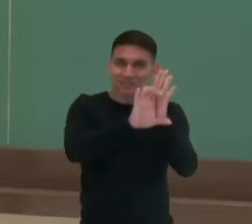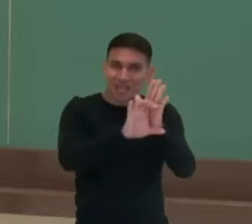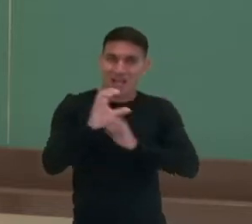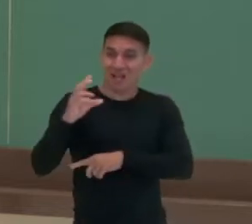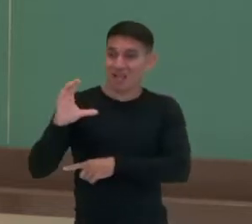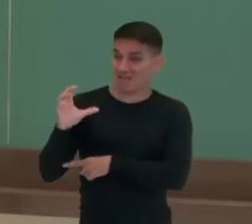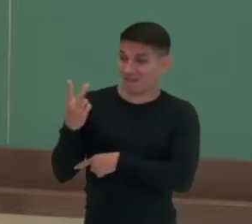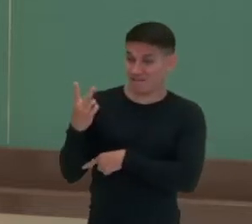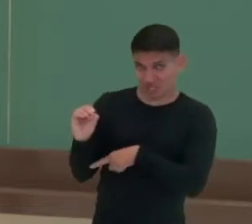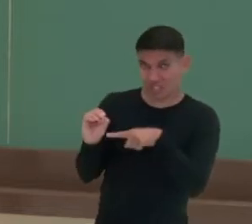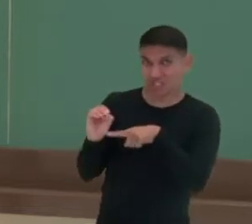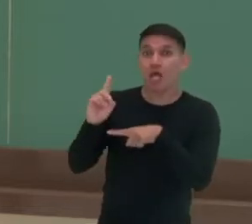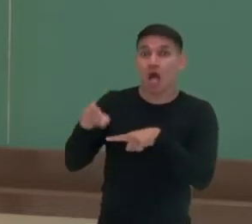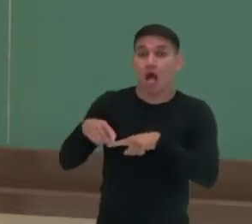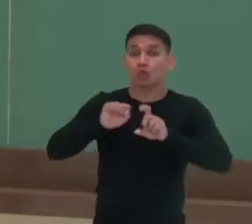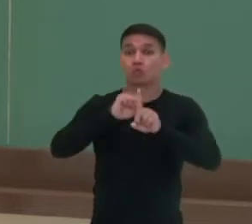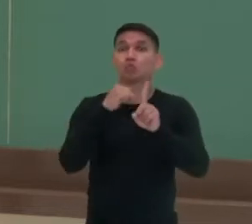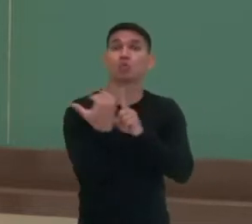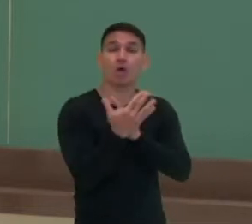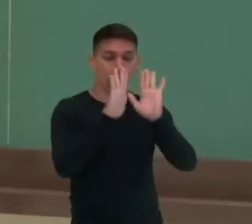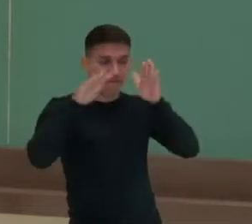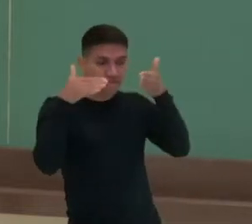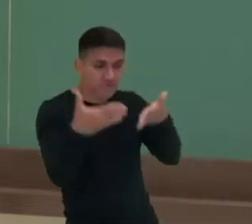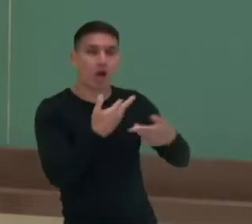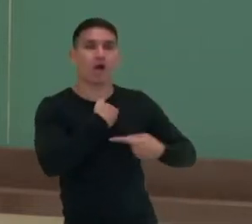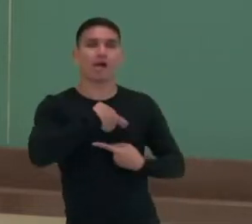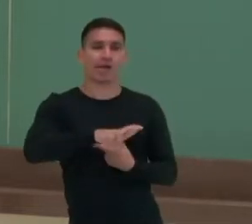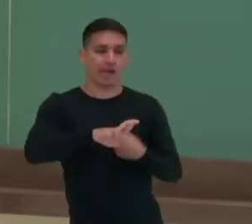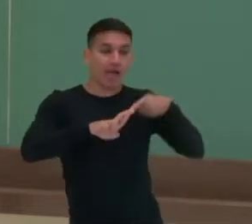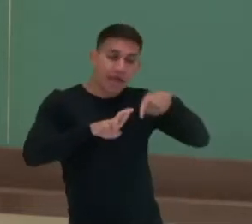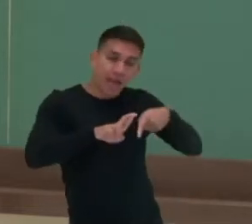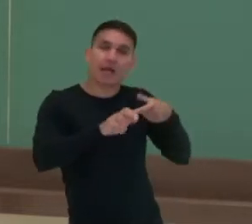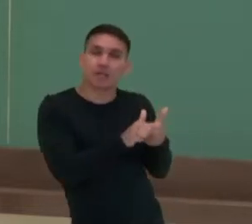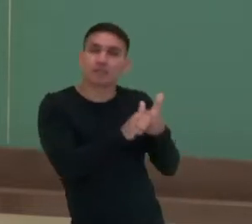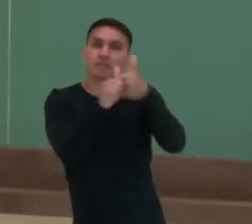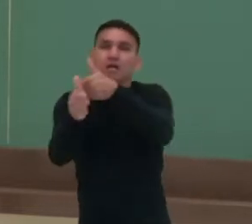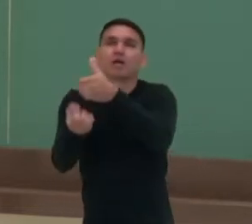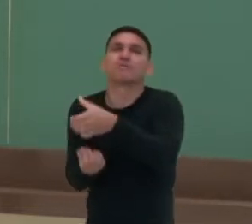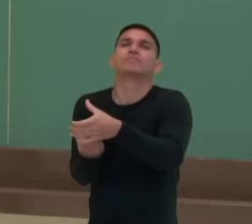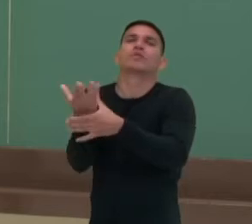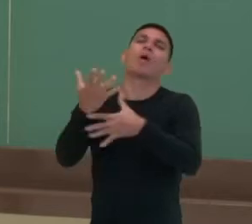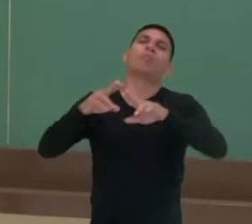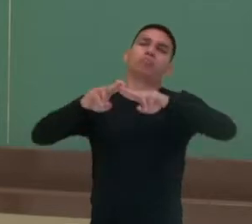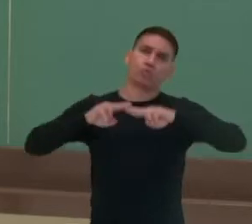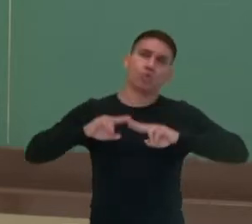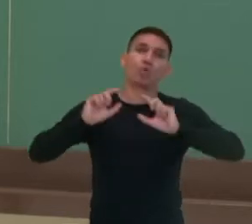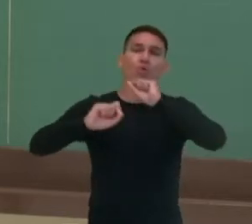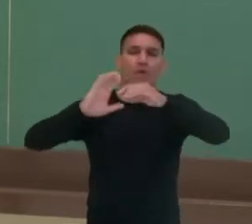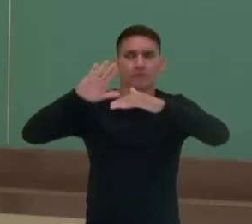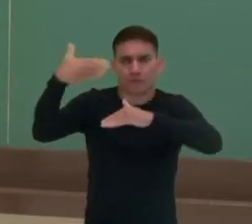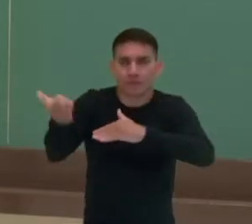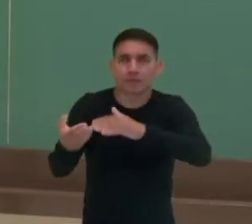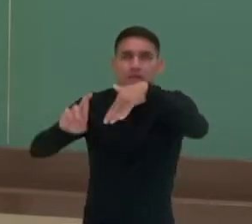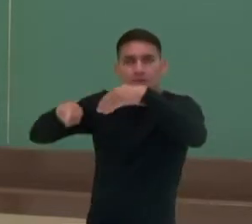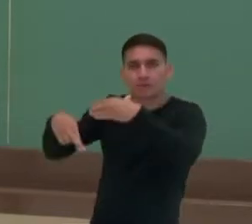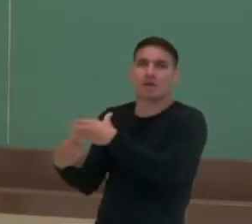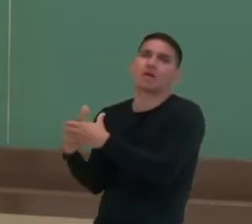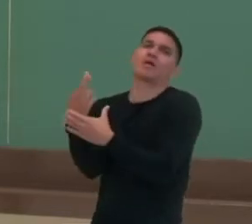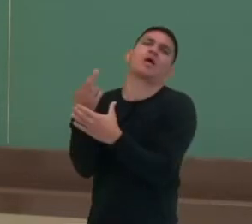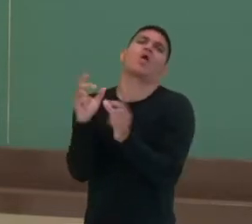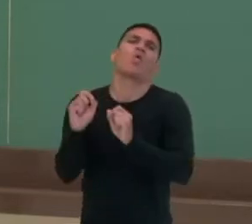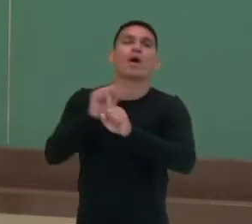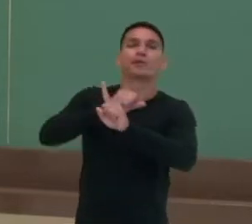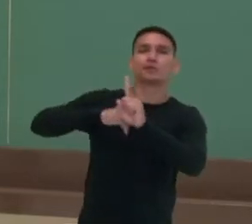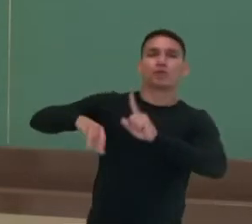muito voltada para o religioso. A partir dali, ciência e religião, claro, já lá no Renascimento, a